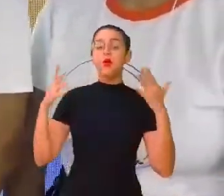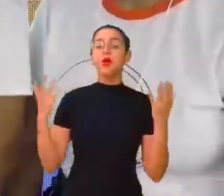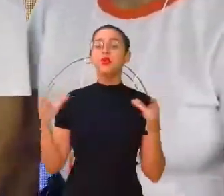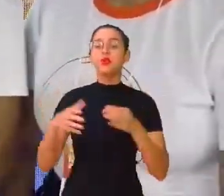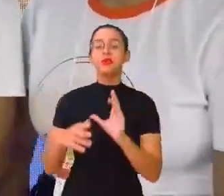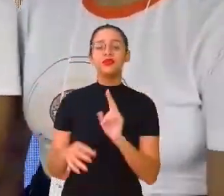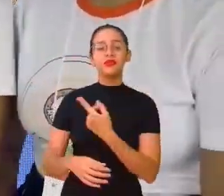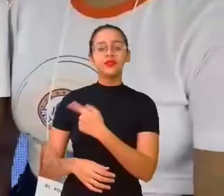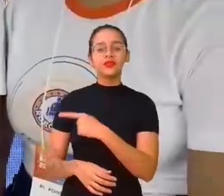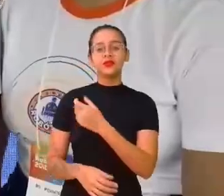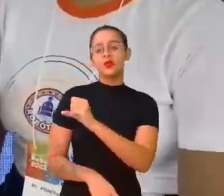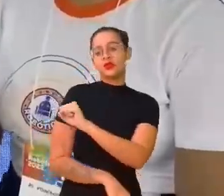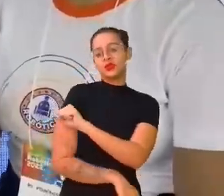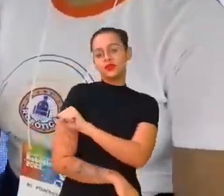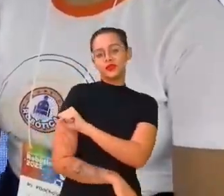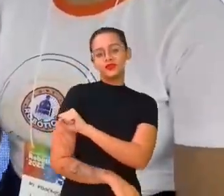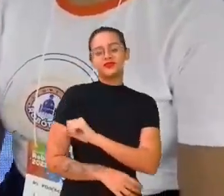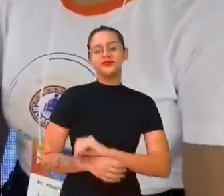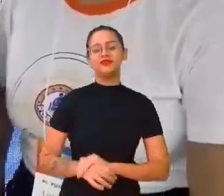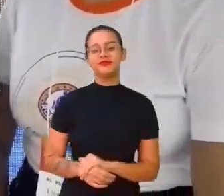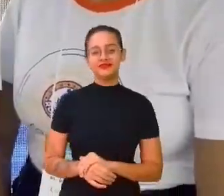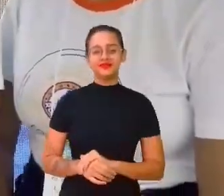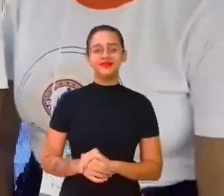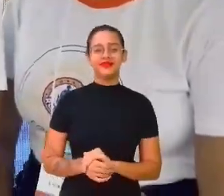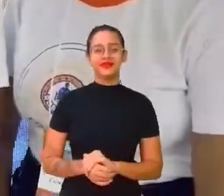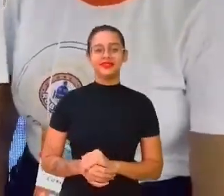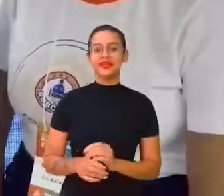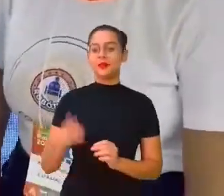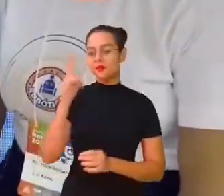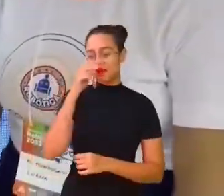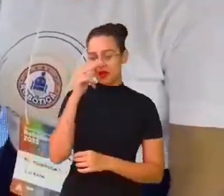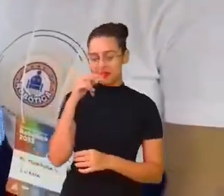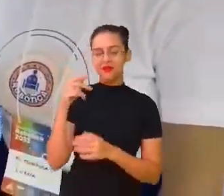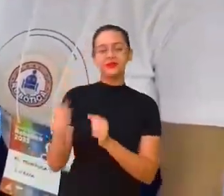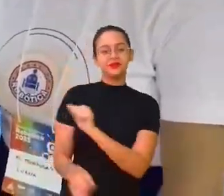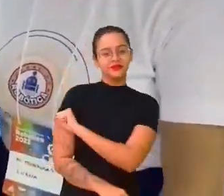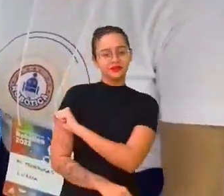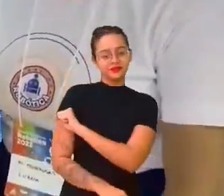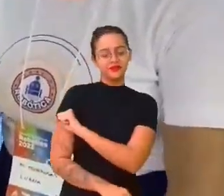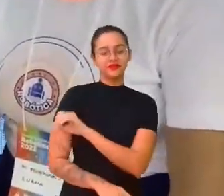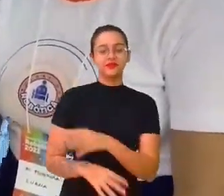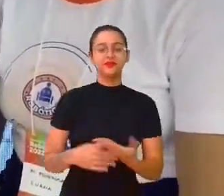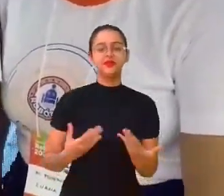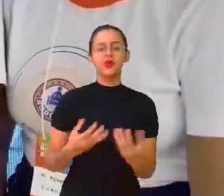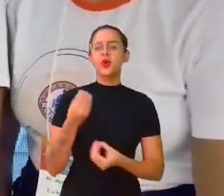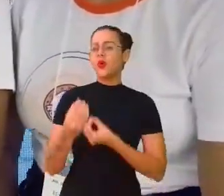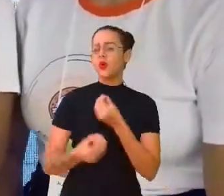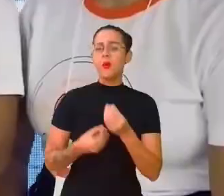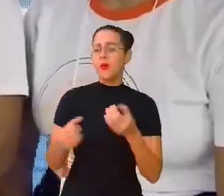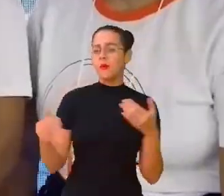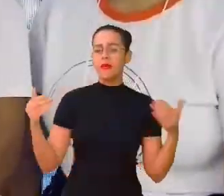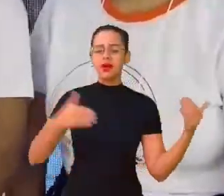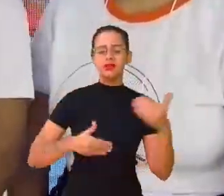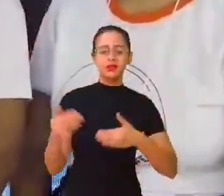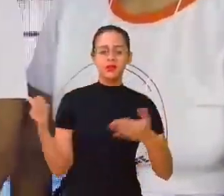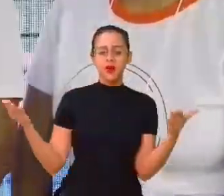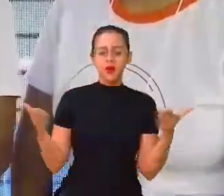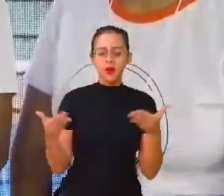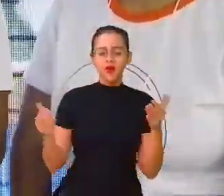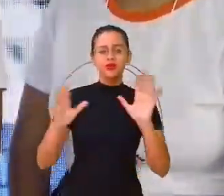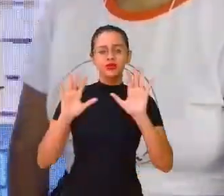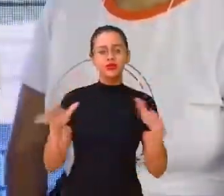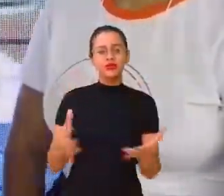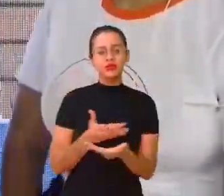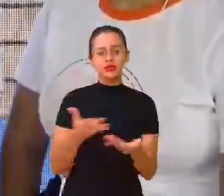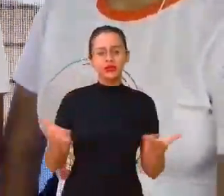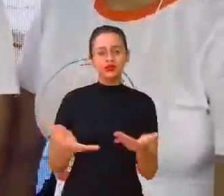de vocês? Oitavo ano. Ah, todas a mesma turma? Sim. E como foi participar hoje aqui do